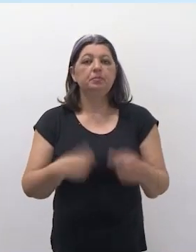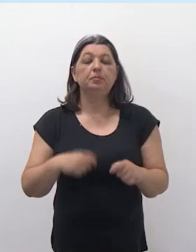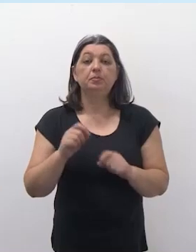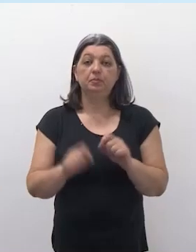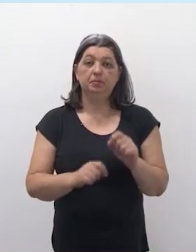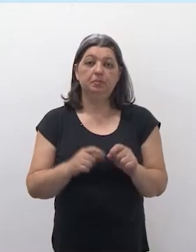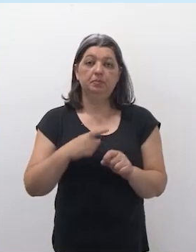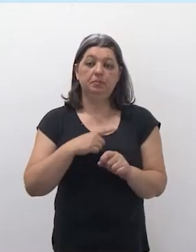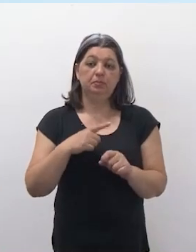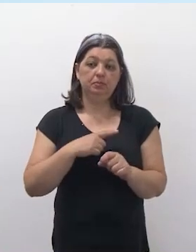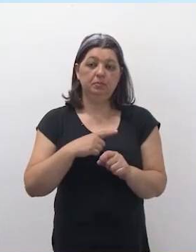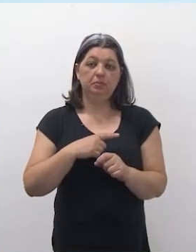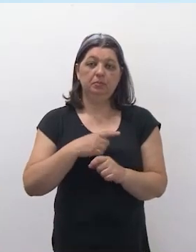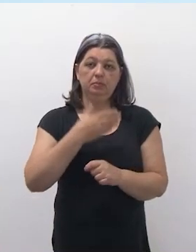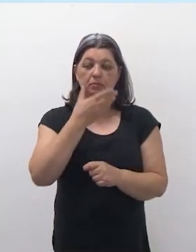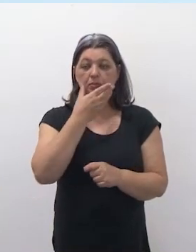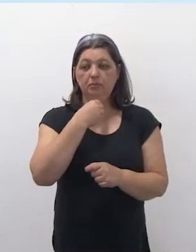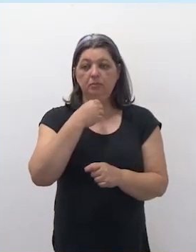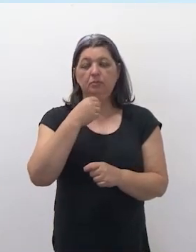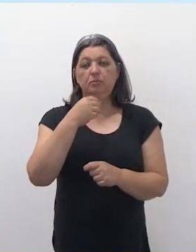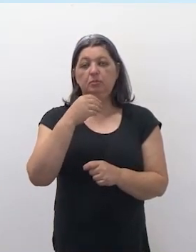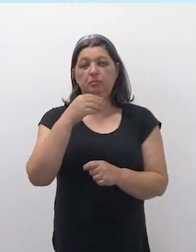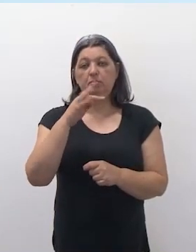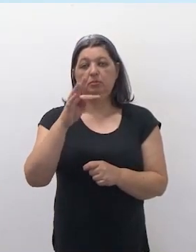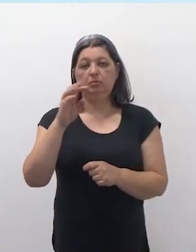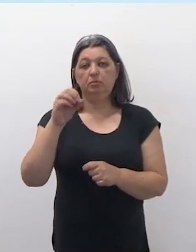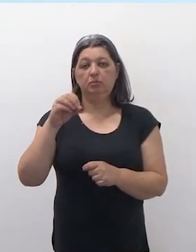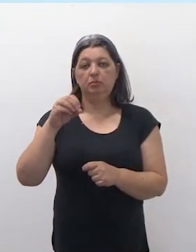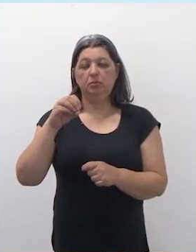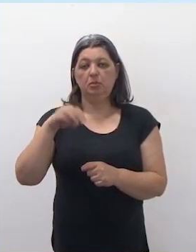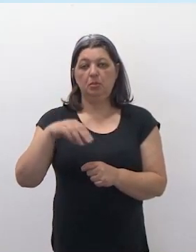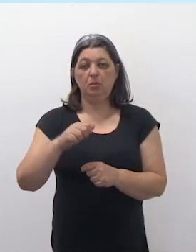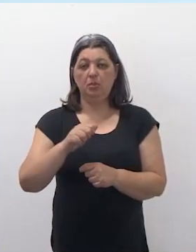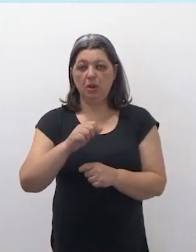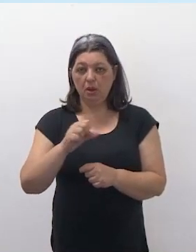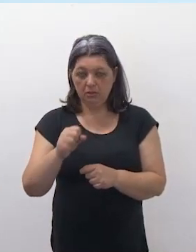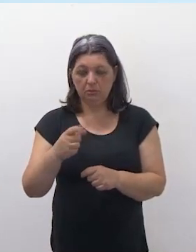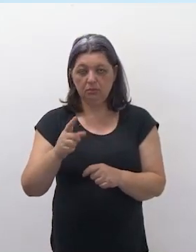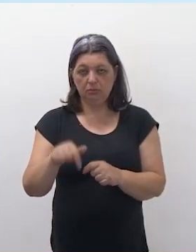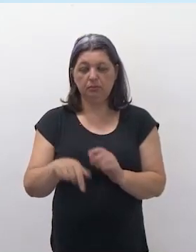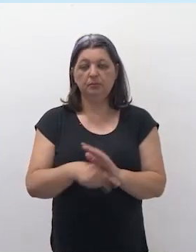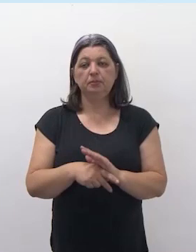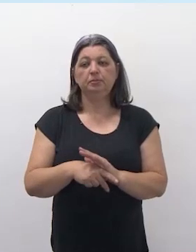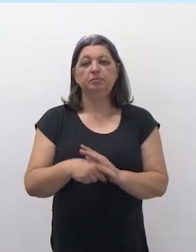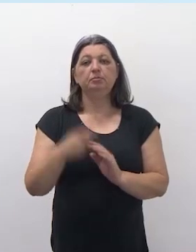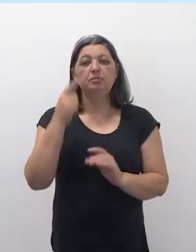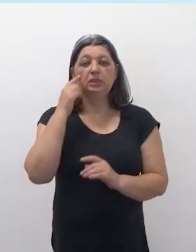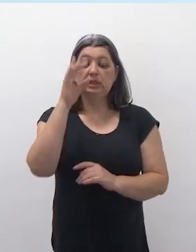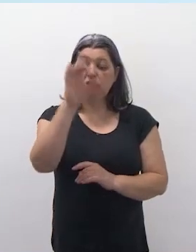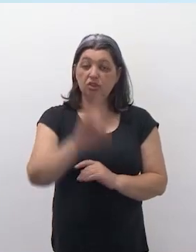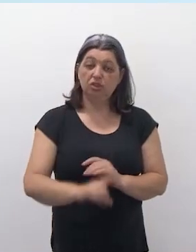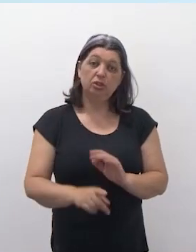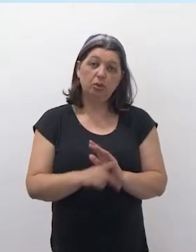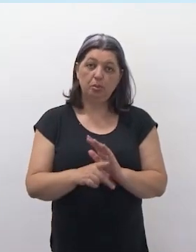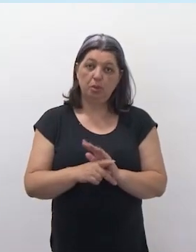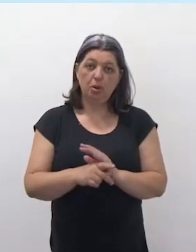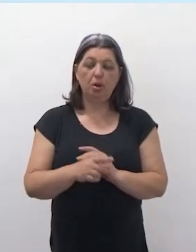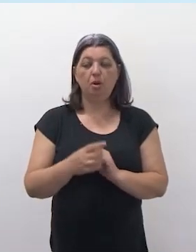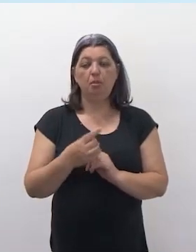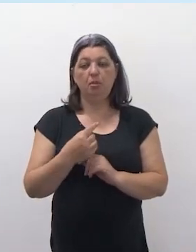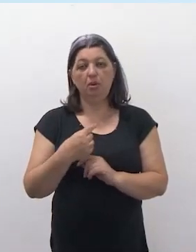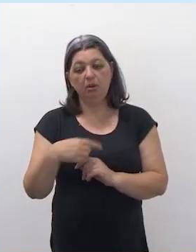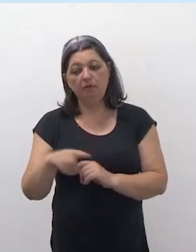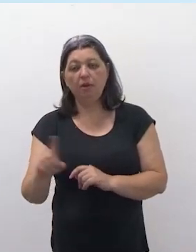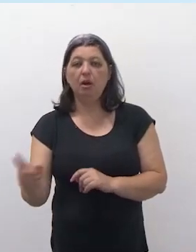o Thomas Marshall que esse direito individual, esse direito de ir e vir, ele preceda os direitos políticos, que